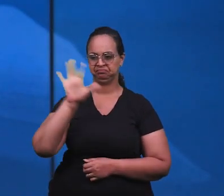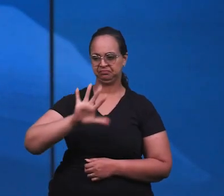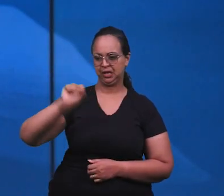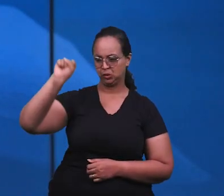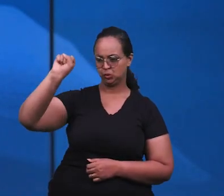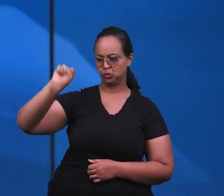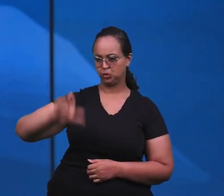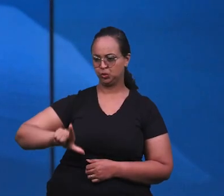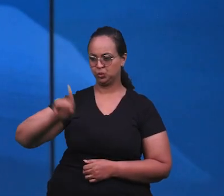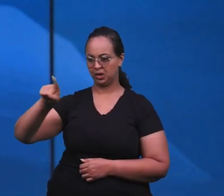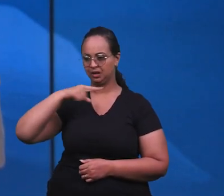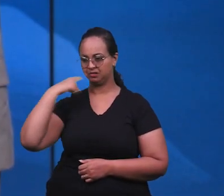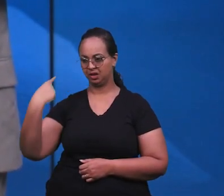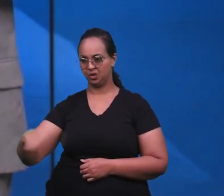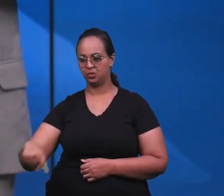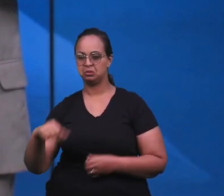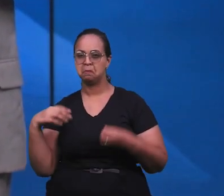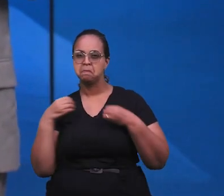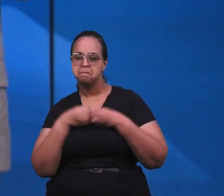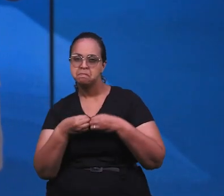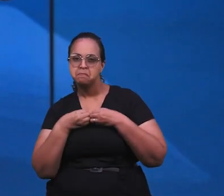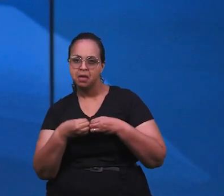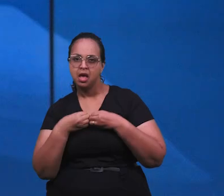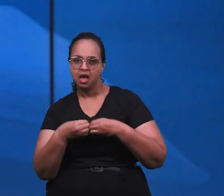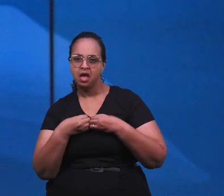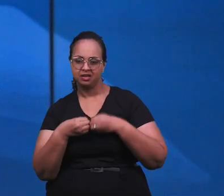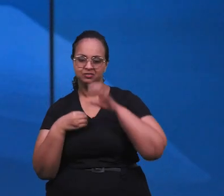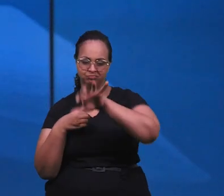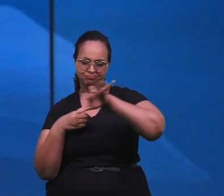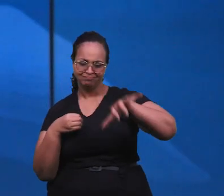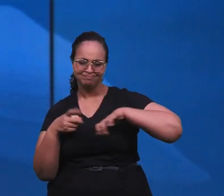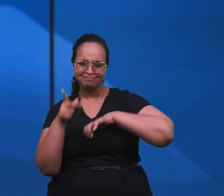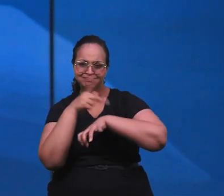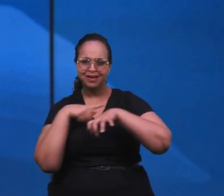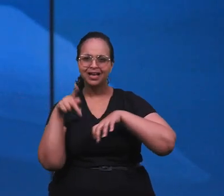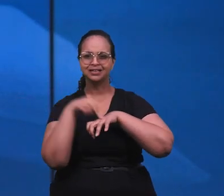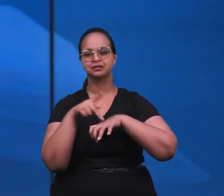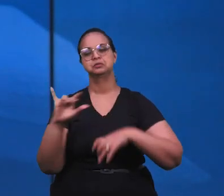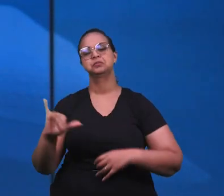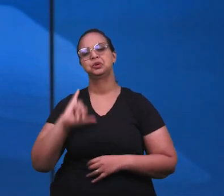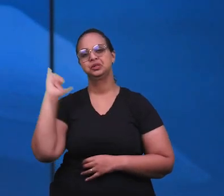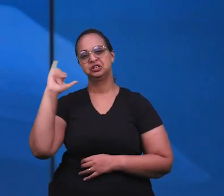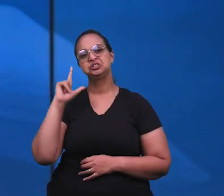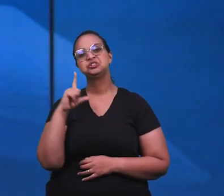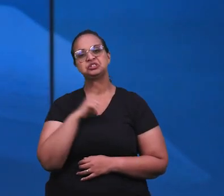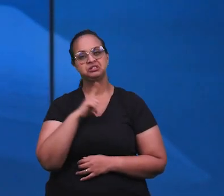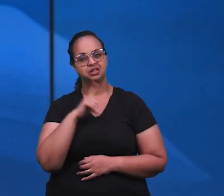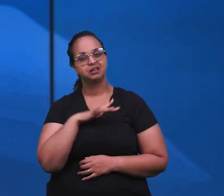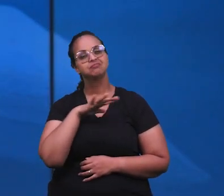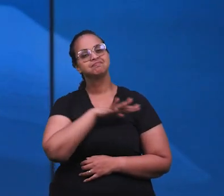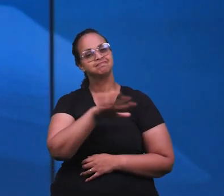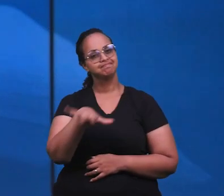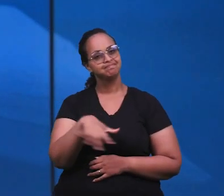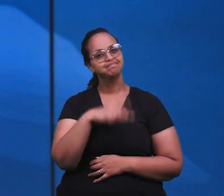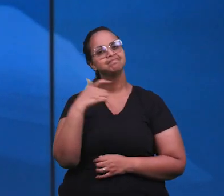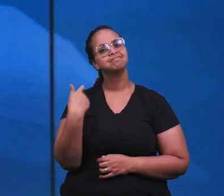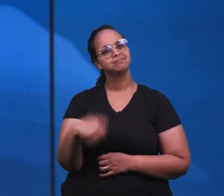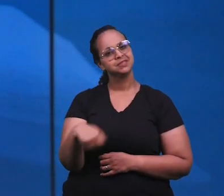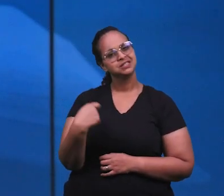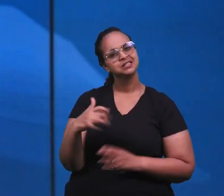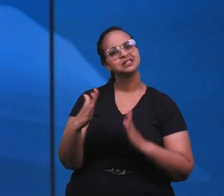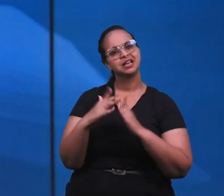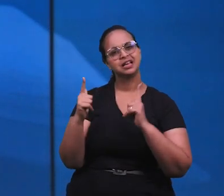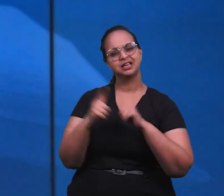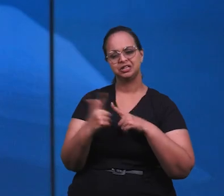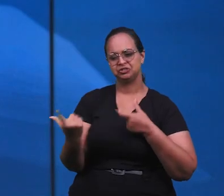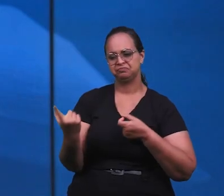sul da Rússia, né? Próximo ali da fronteira ali com a Armênia. É muito importante ali naquela região, uma igreja